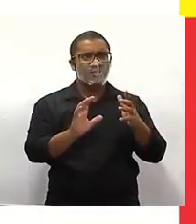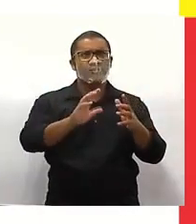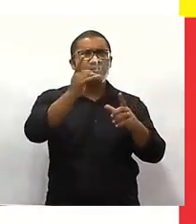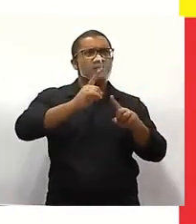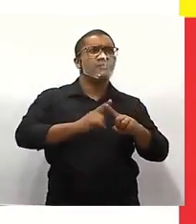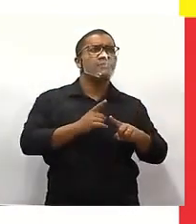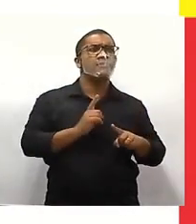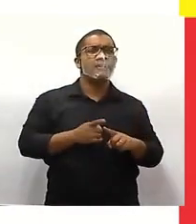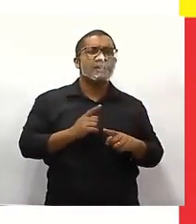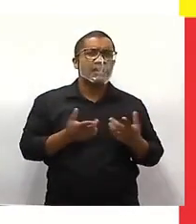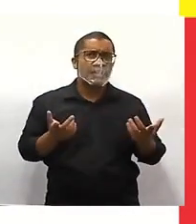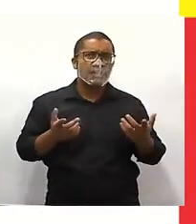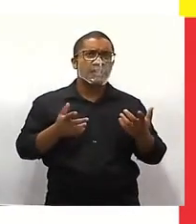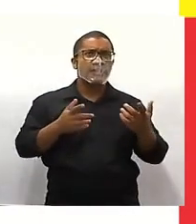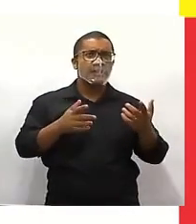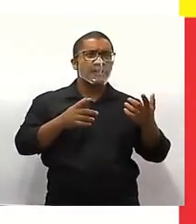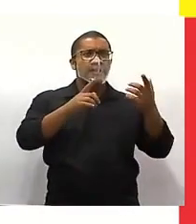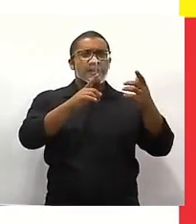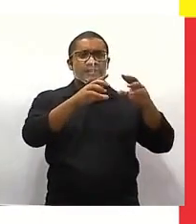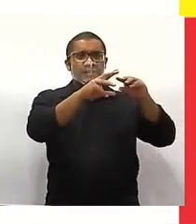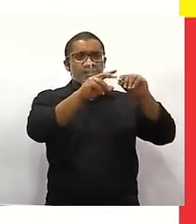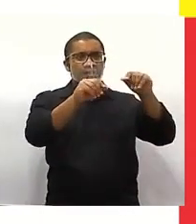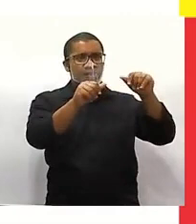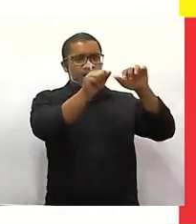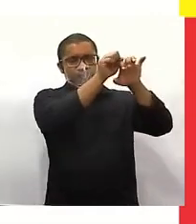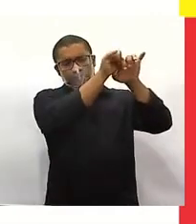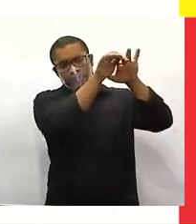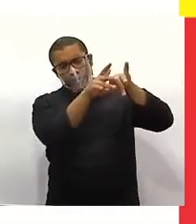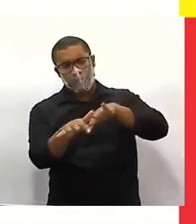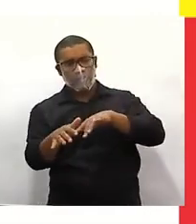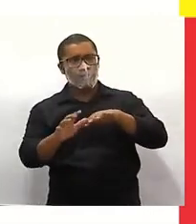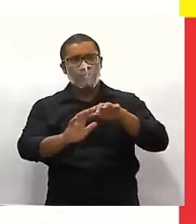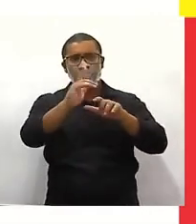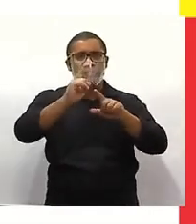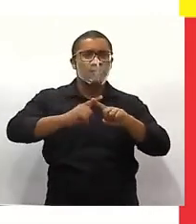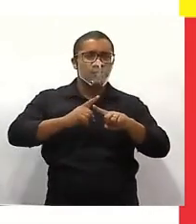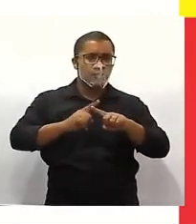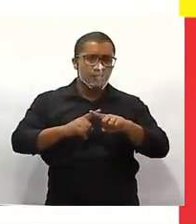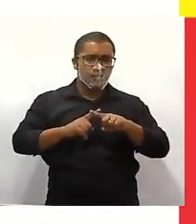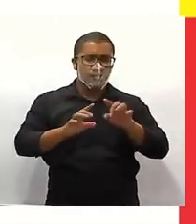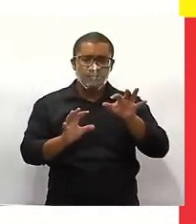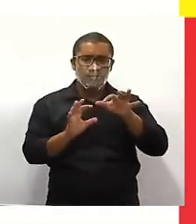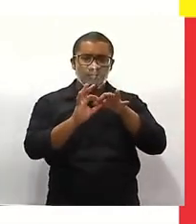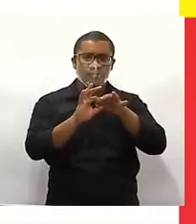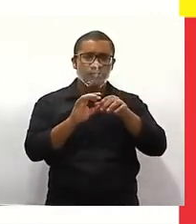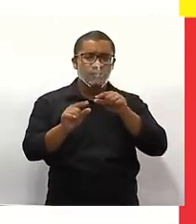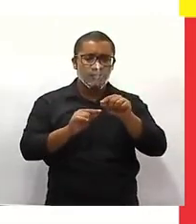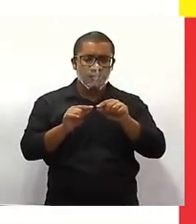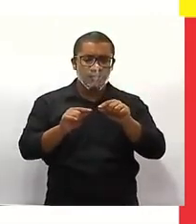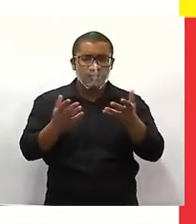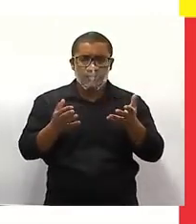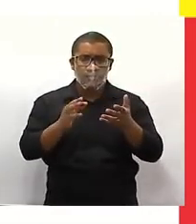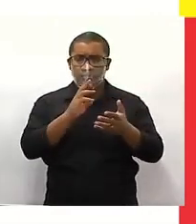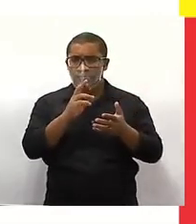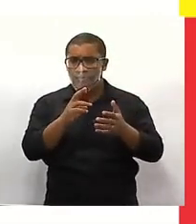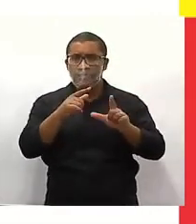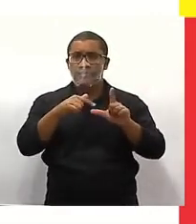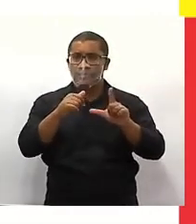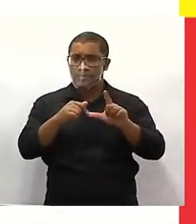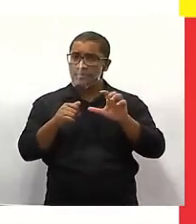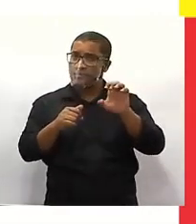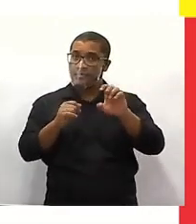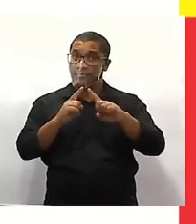da barreira, tá? E o que está relacionado aí com isso. Então só pode ser o acréscimo